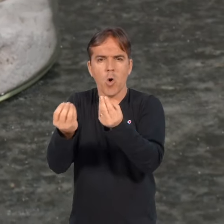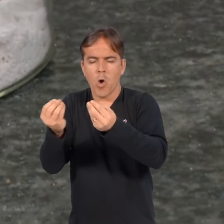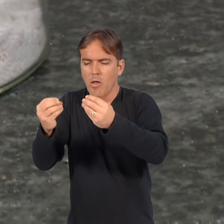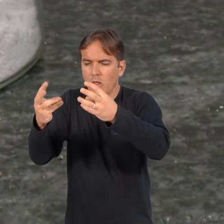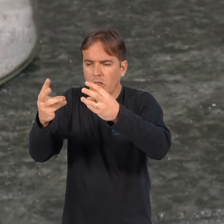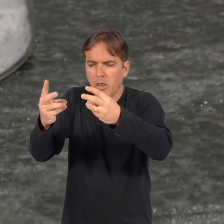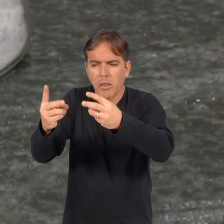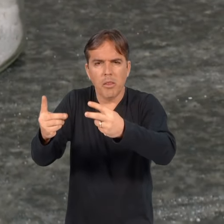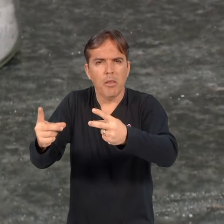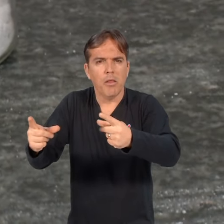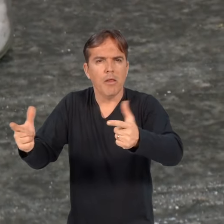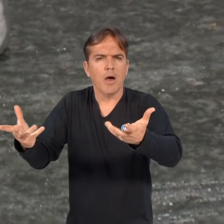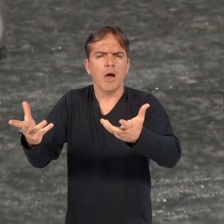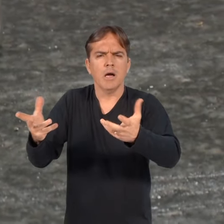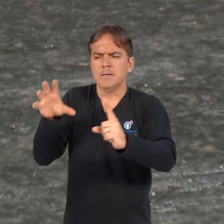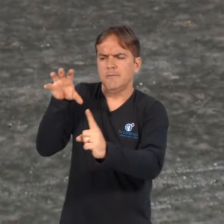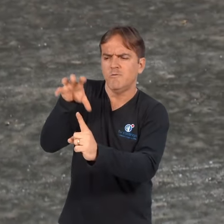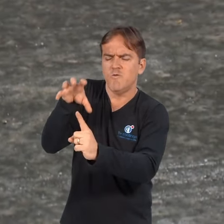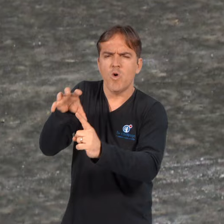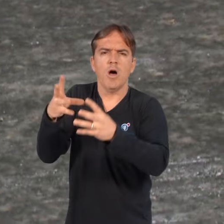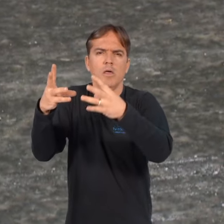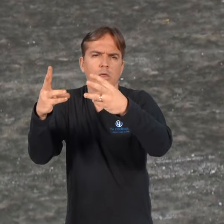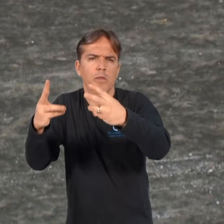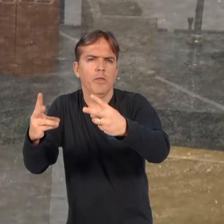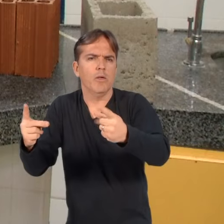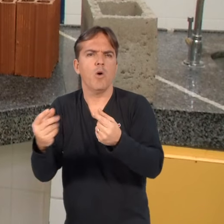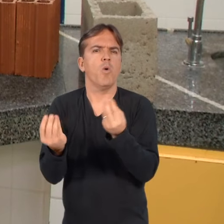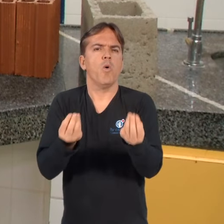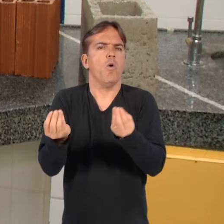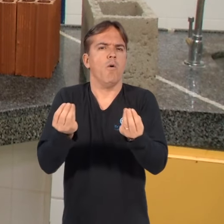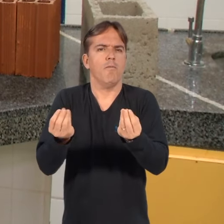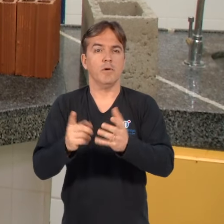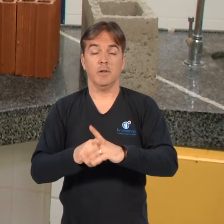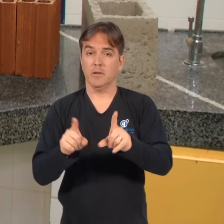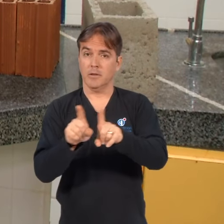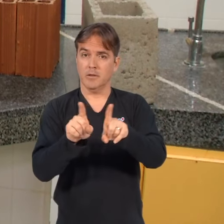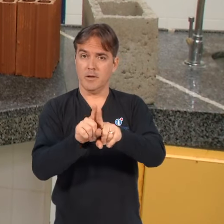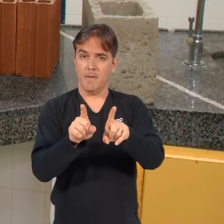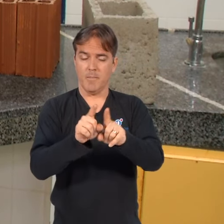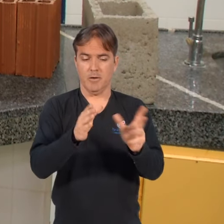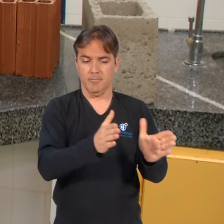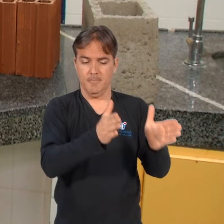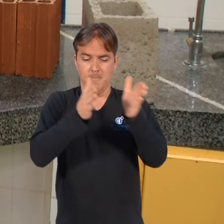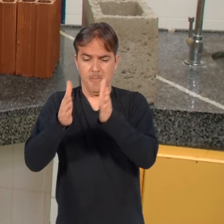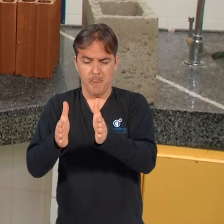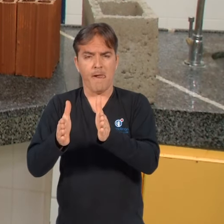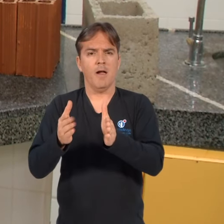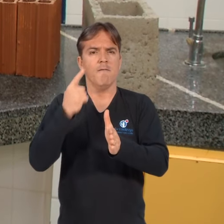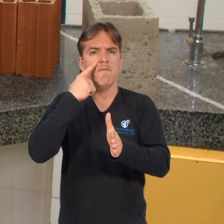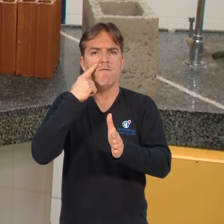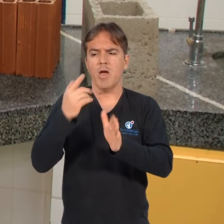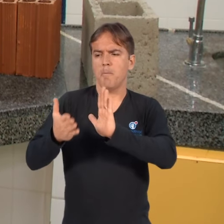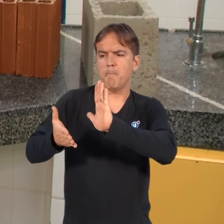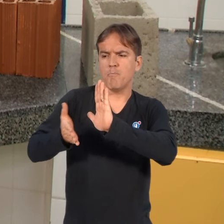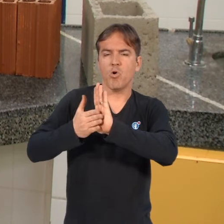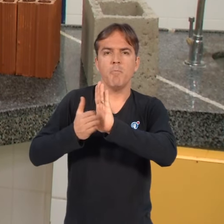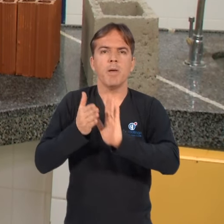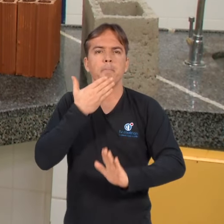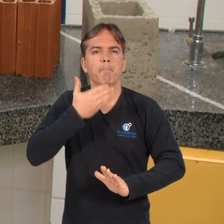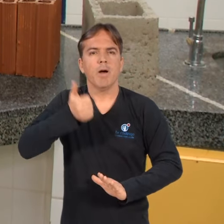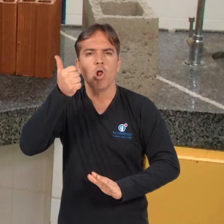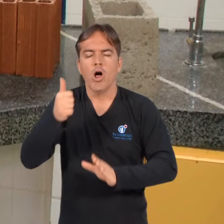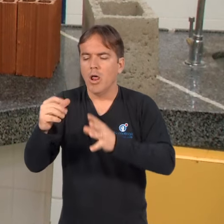que influenciam diretamente nessa degradação, e, em um segundo momento, propor soluções assim, que visem